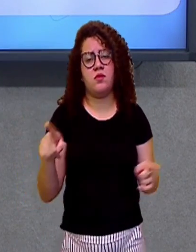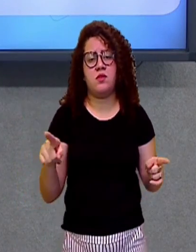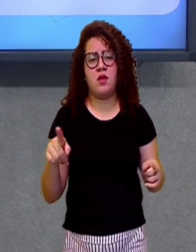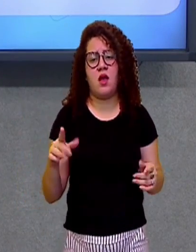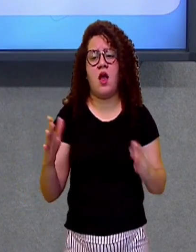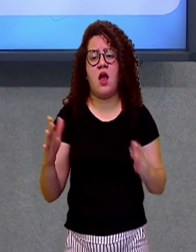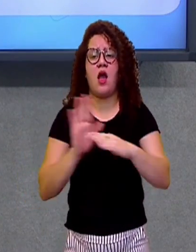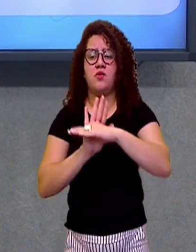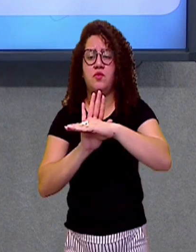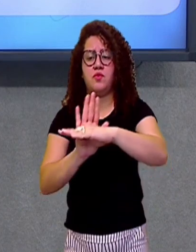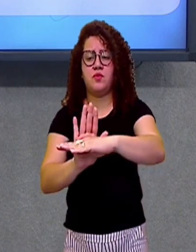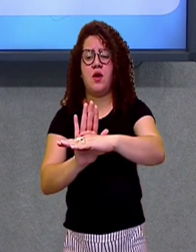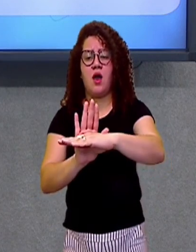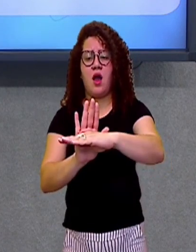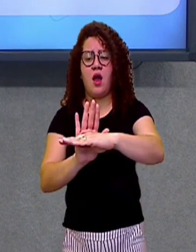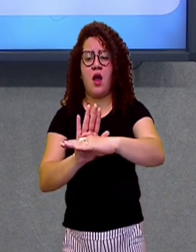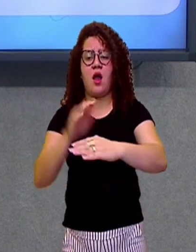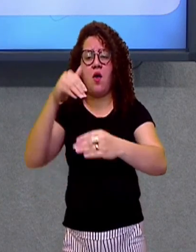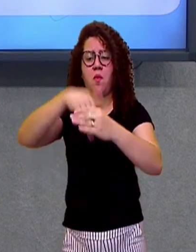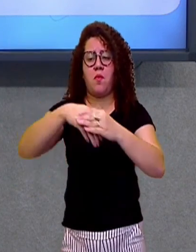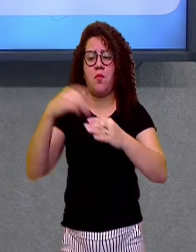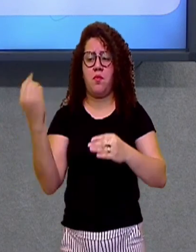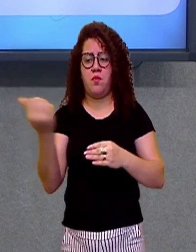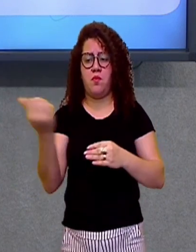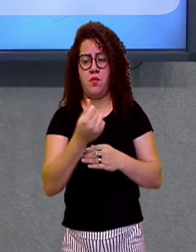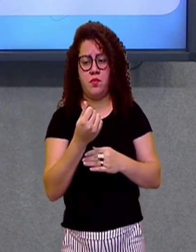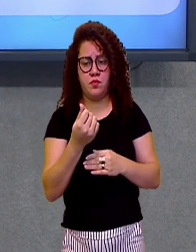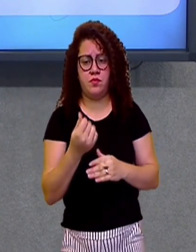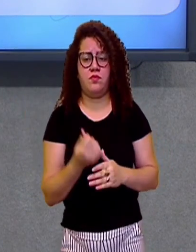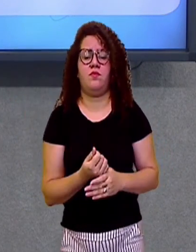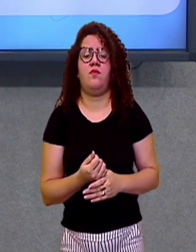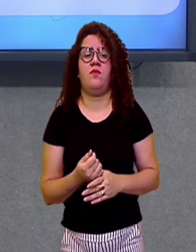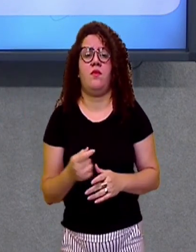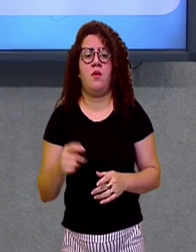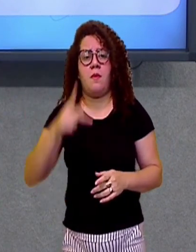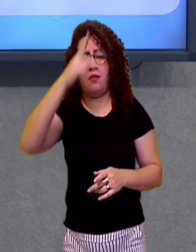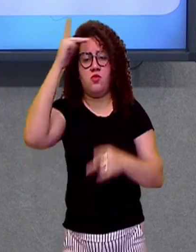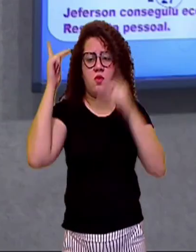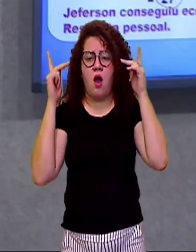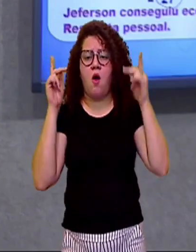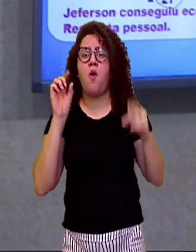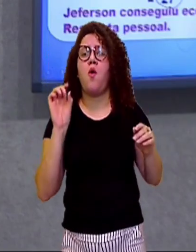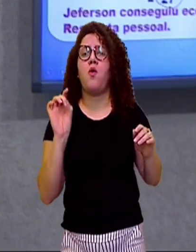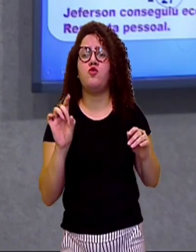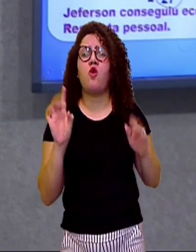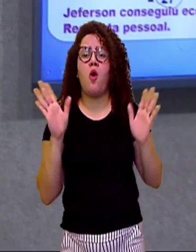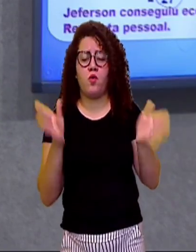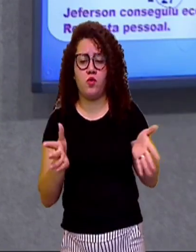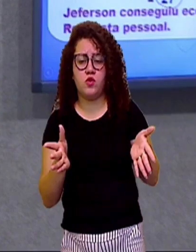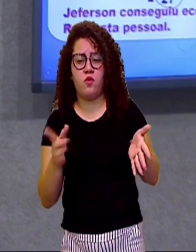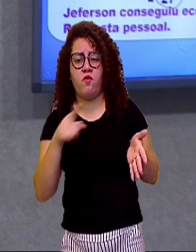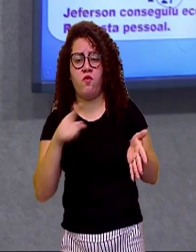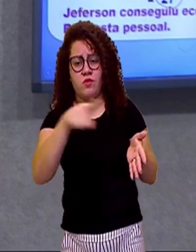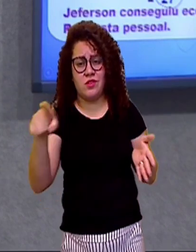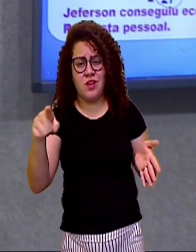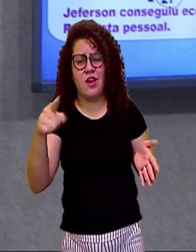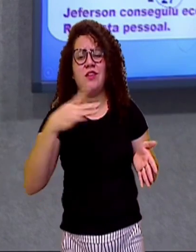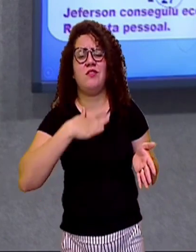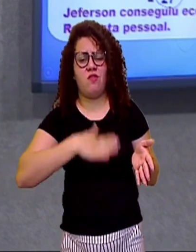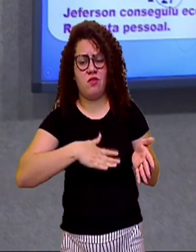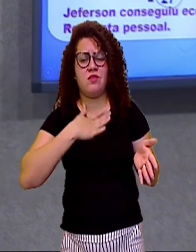para ajudar a poupar. Então, pessoal, por hoje é só. Espero que vocês